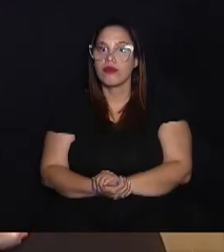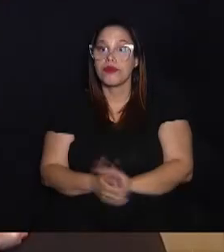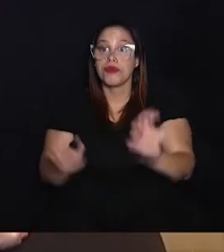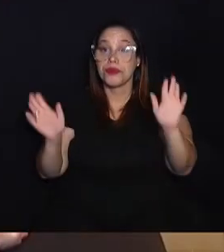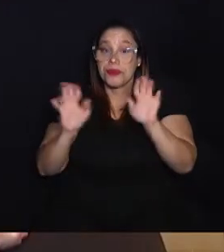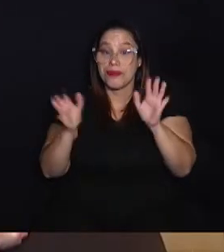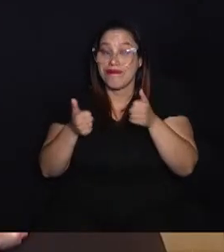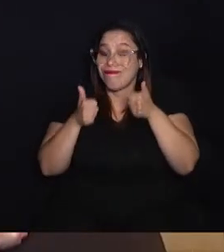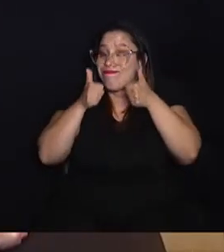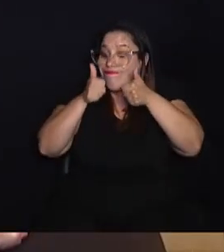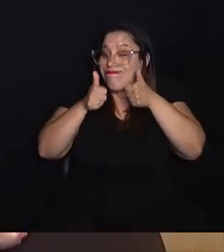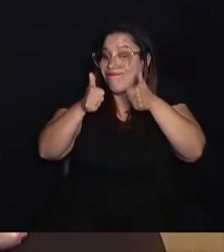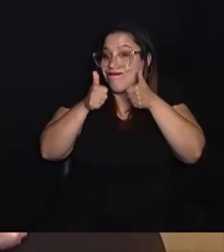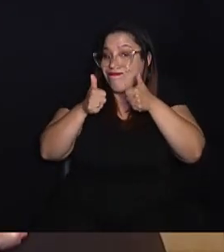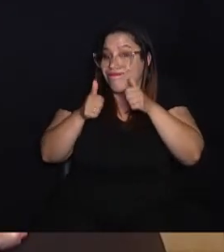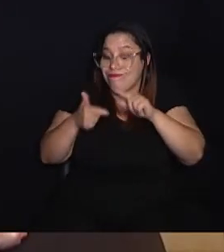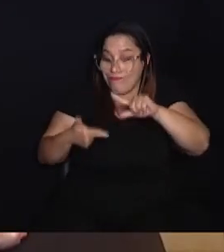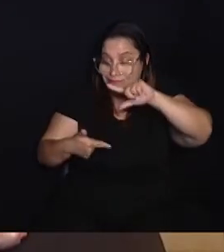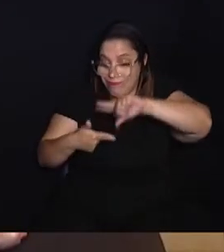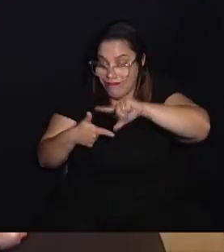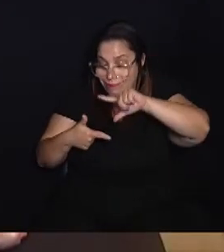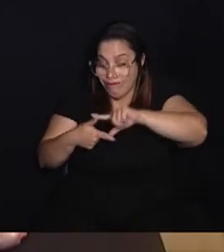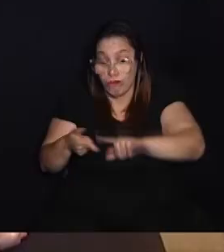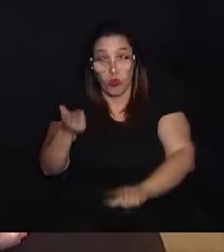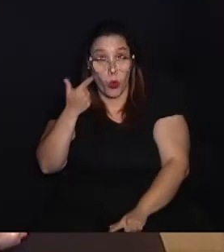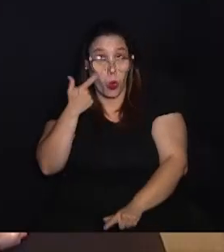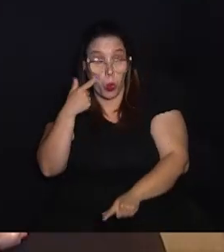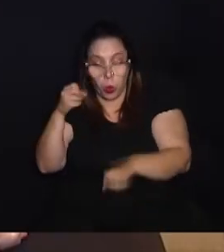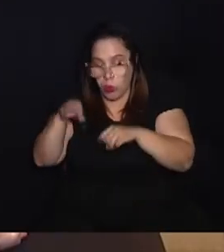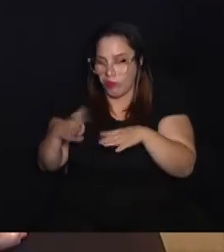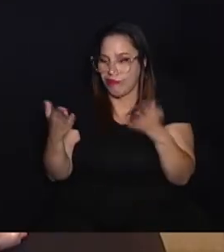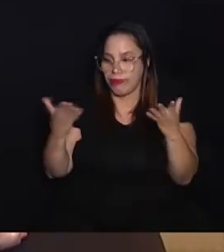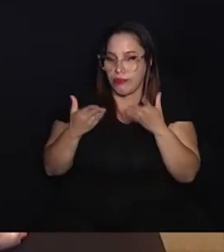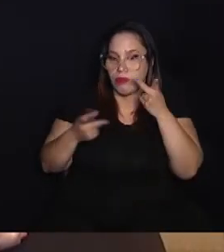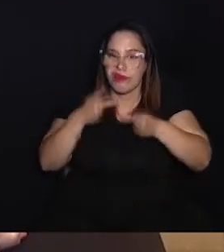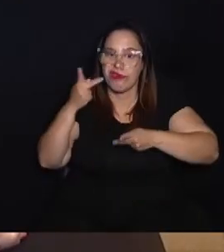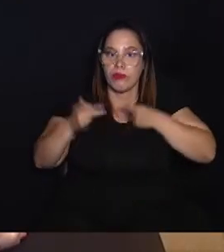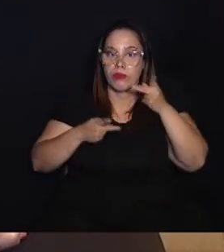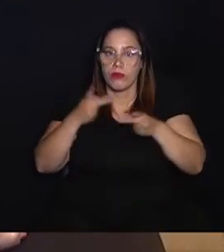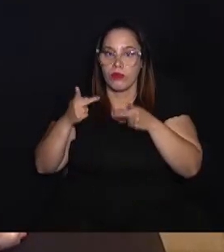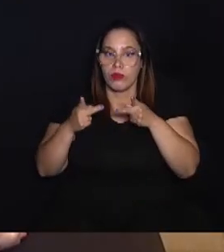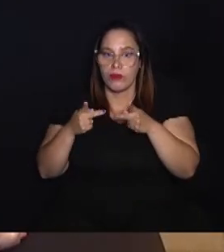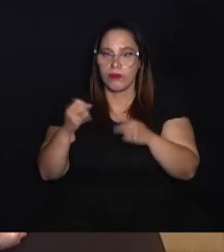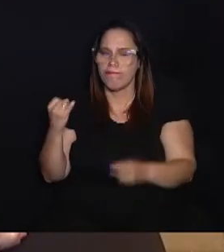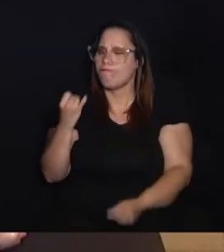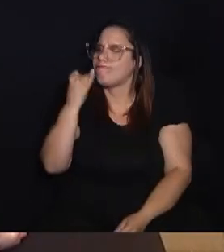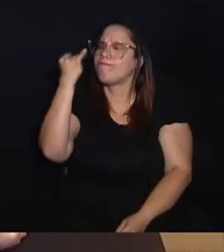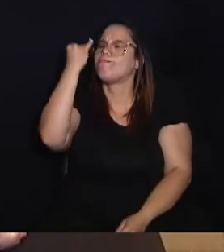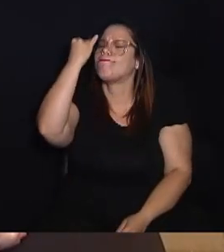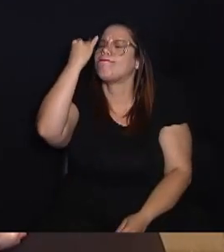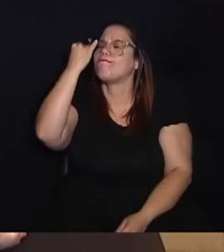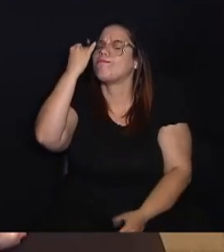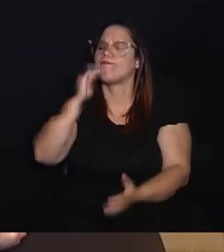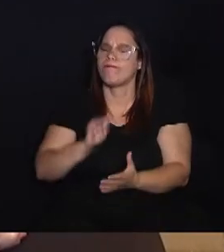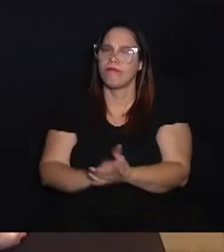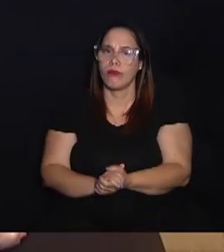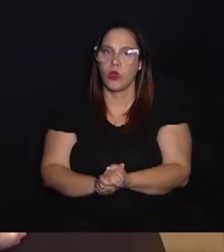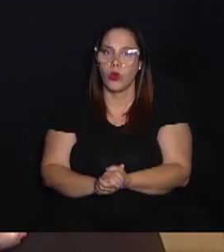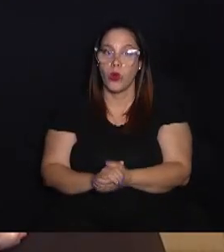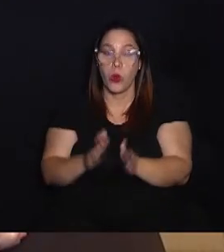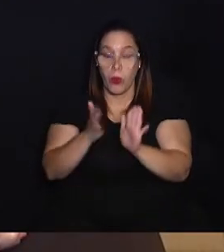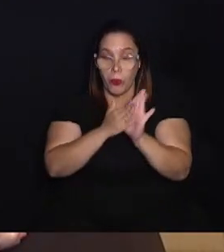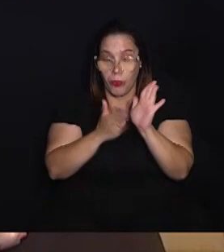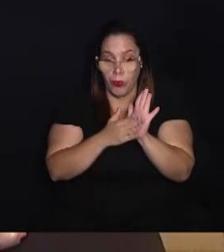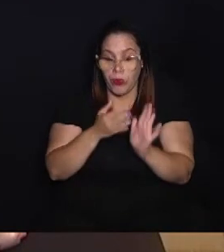Bom, é isso aí, pessoal. Quadro De Olho na Educação. Hoje a gente vai falar sobre a importância do método,